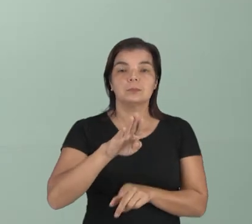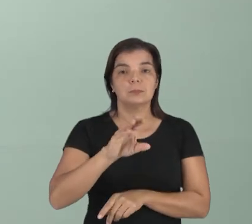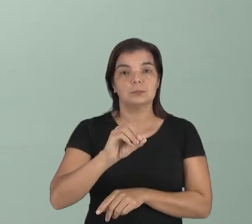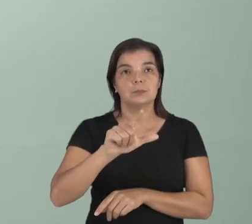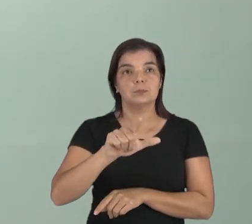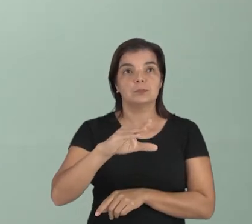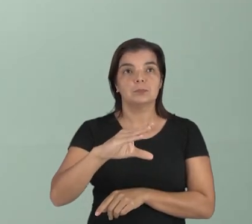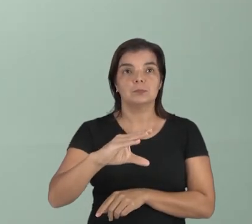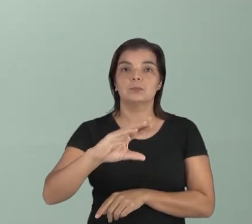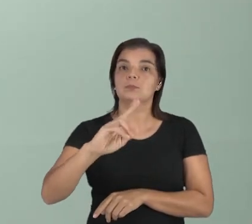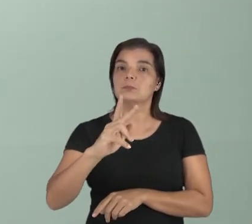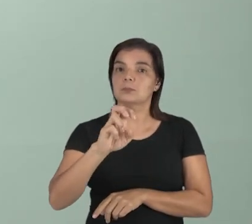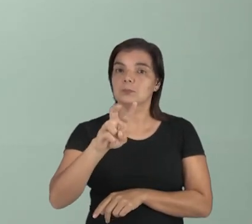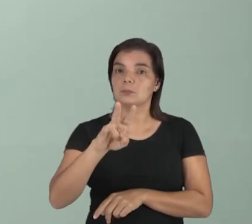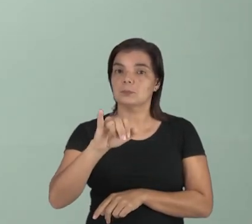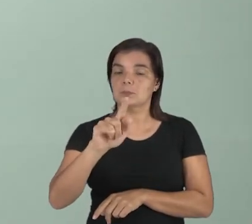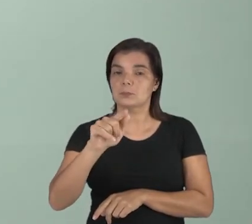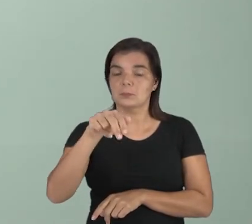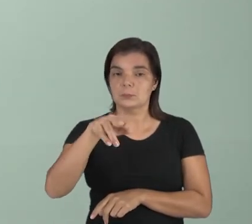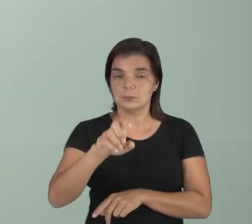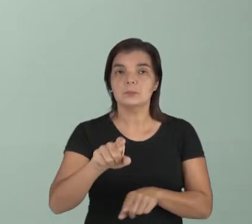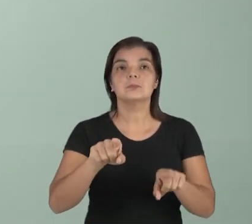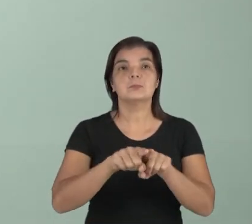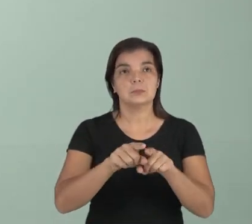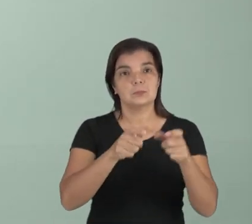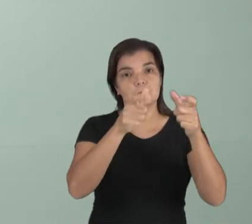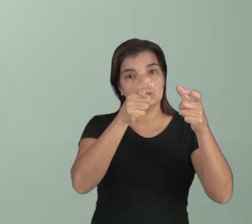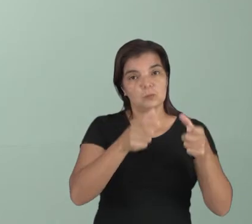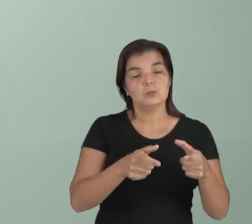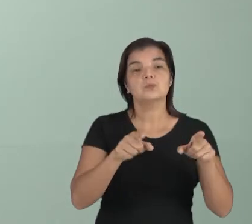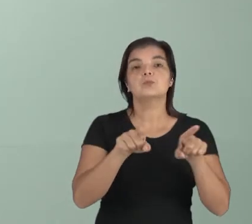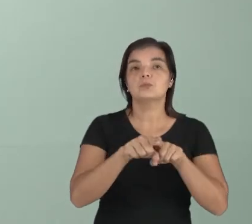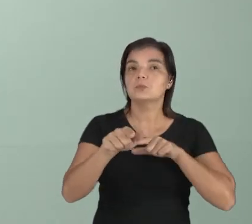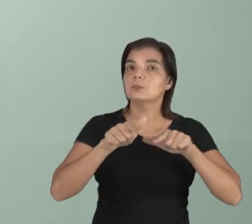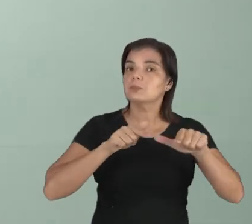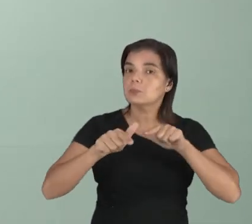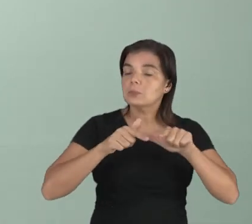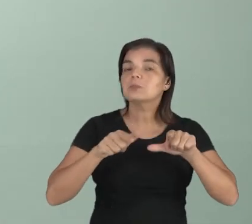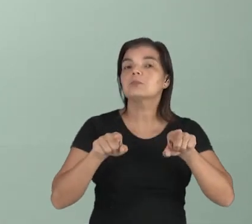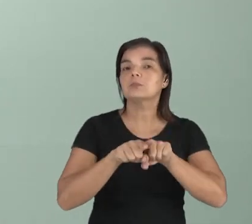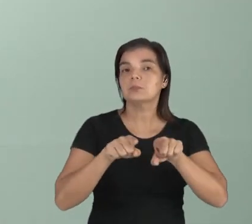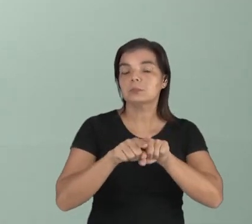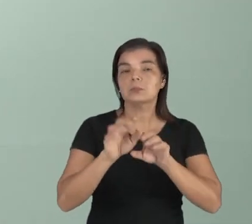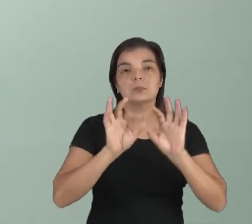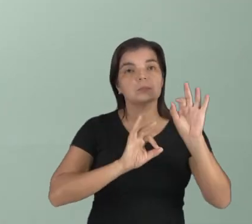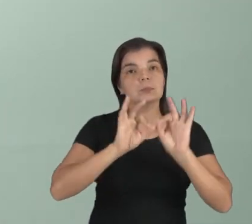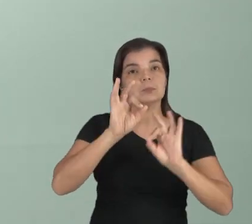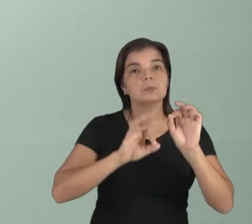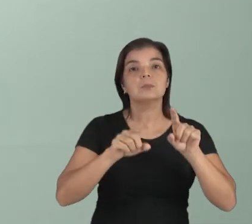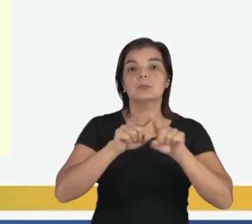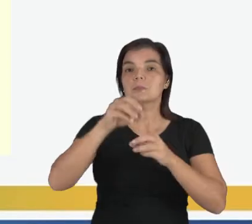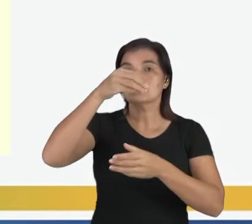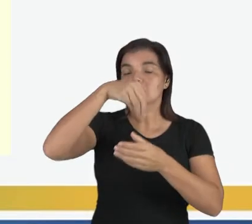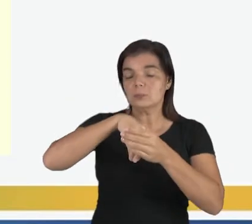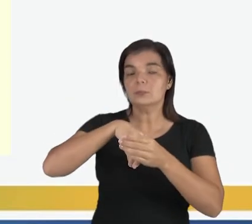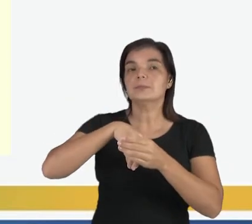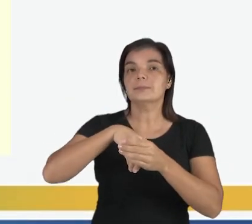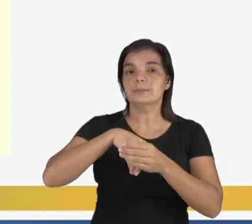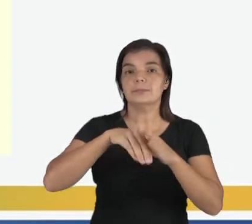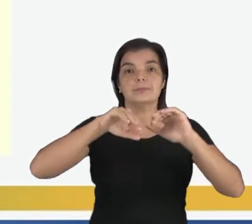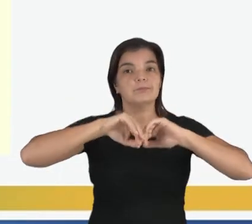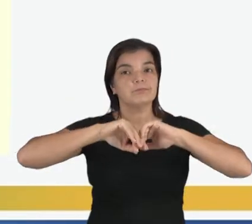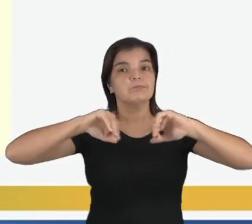nós vamos ter algumas questões. A gente vai ter o partido, né, dos trabalhadores aí que vão se organizar, e dentro dele a gente vai